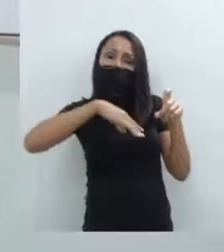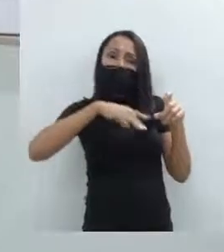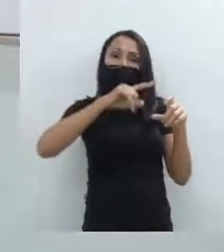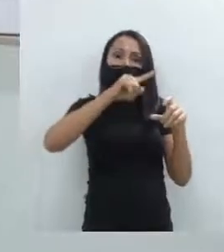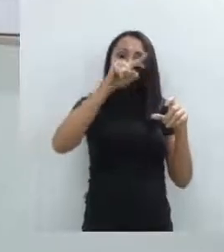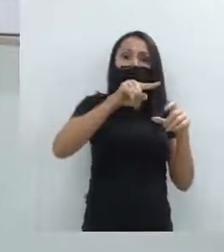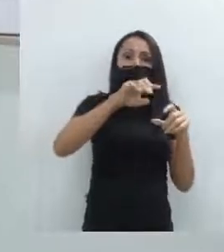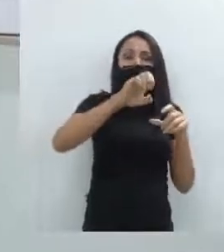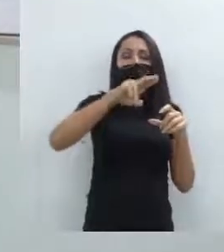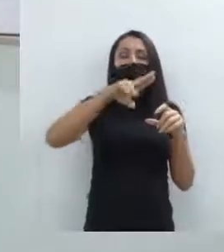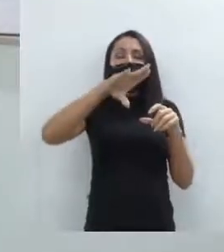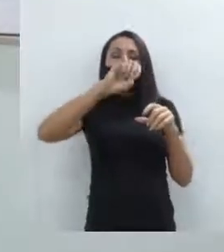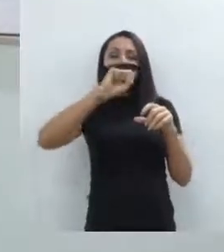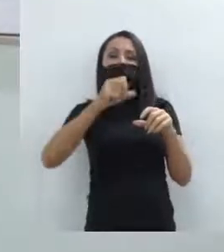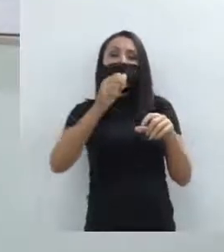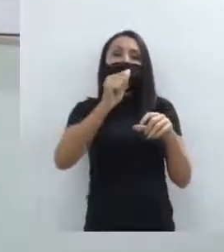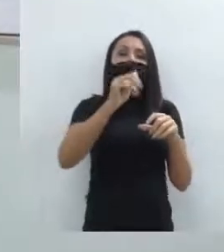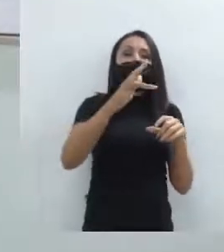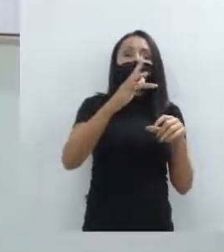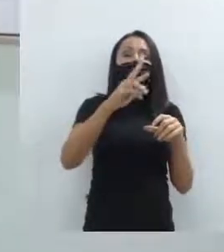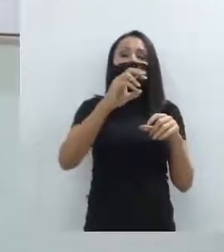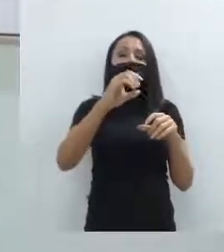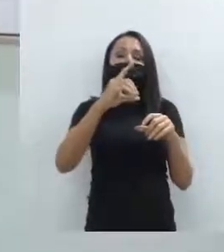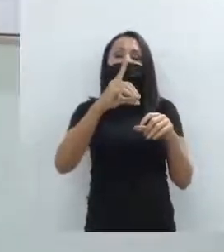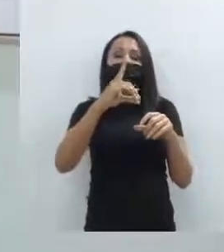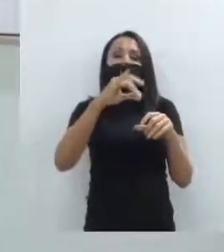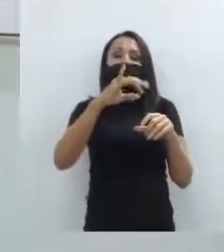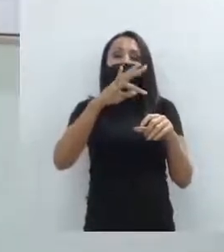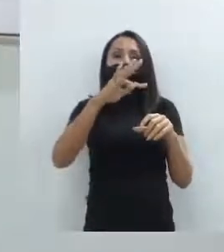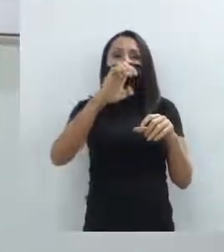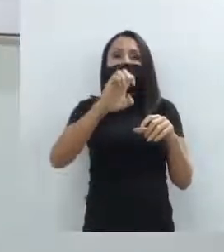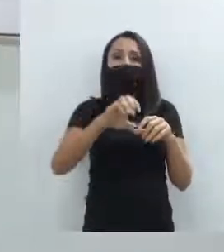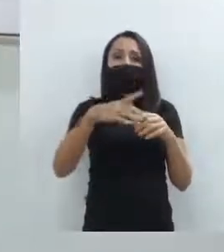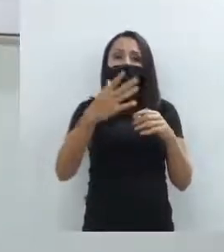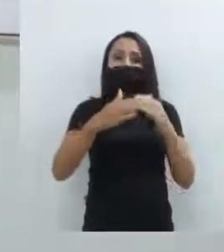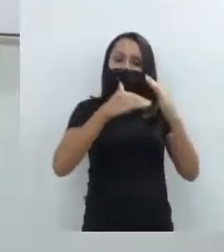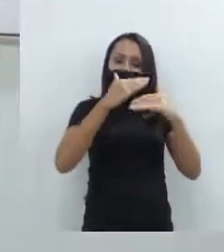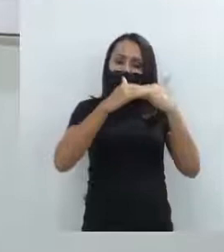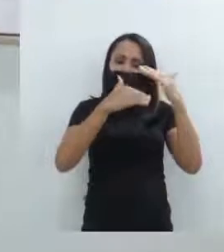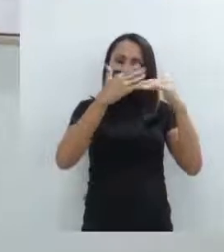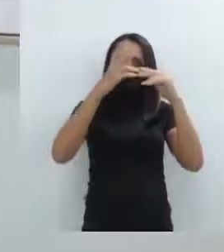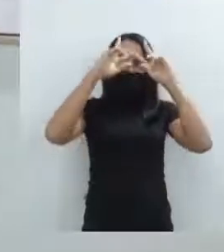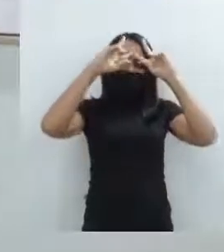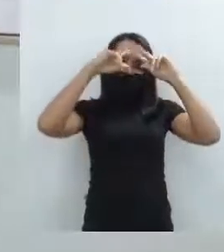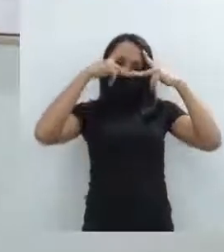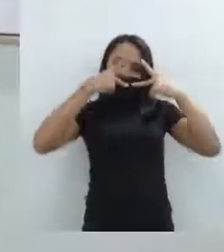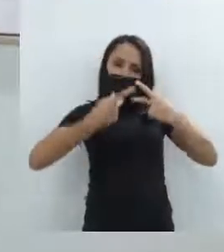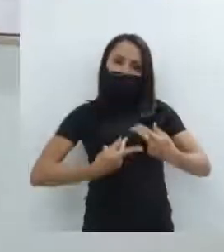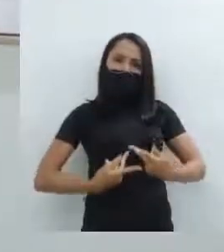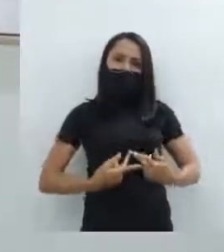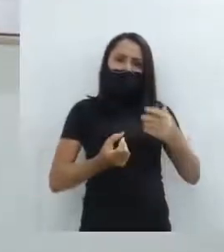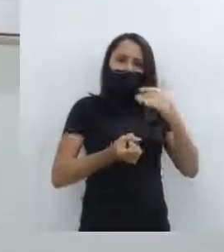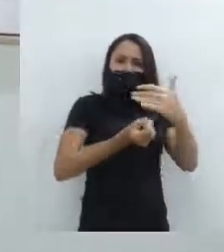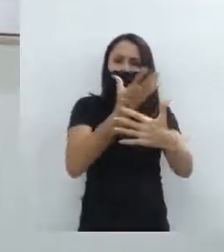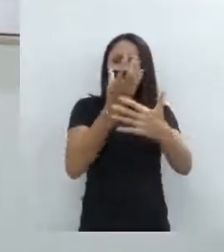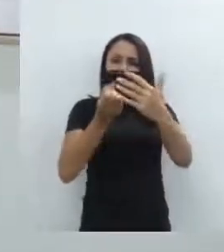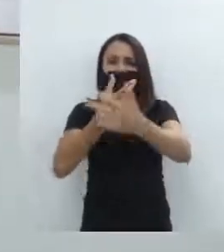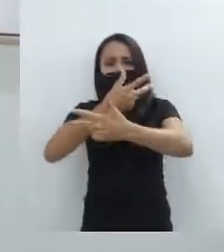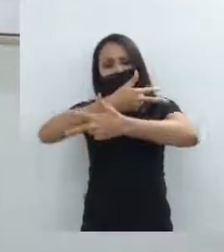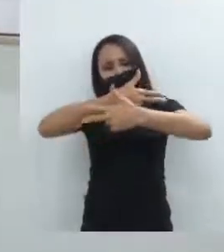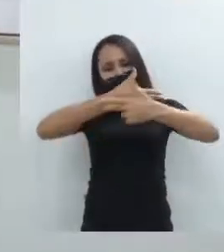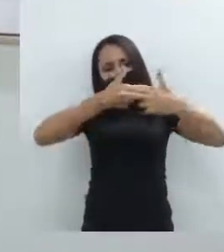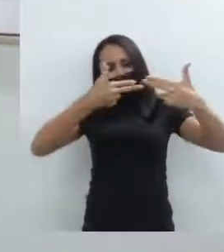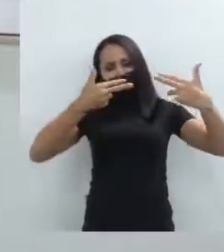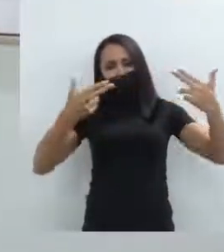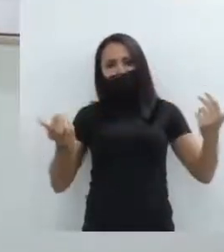Zeus, Poseidon, Afrodite e outro, como o desenvolvimento da humanidade, como a origem de todas as coisas,